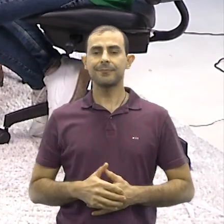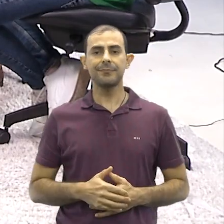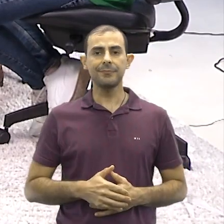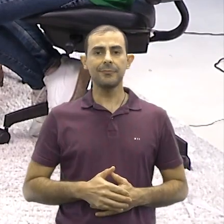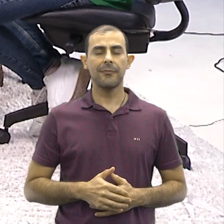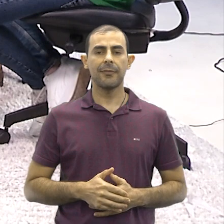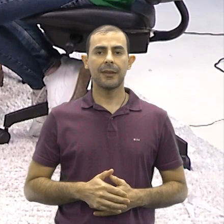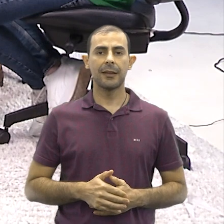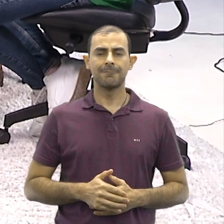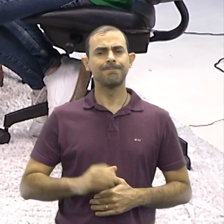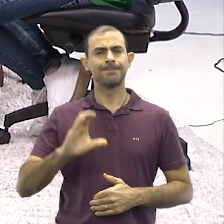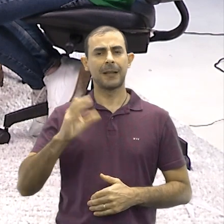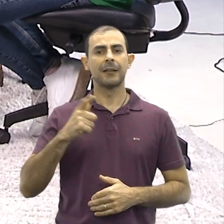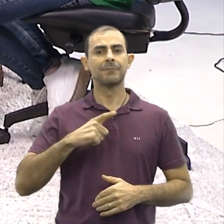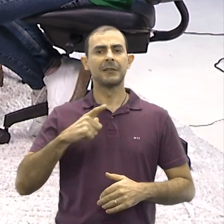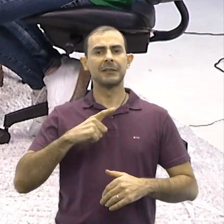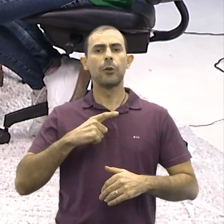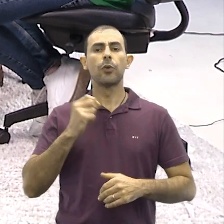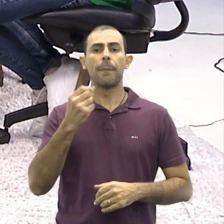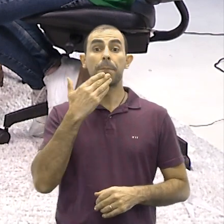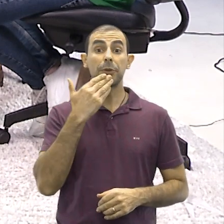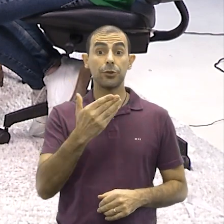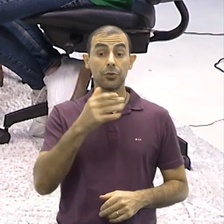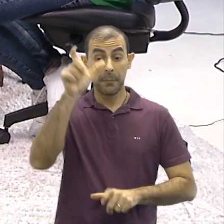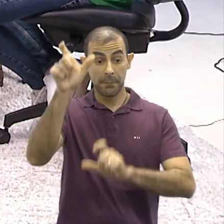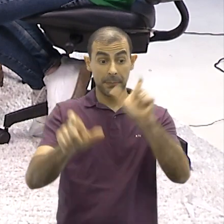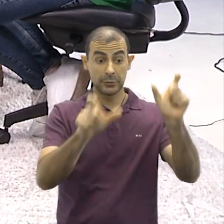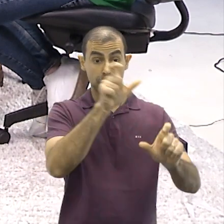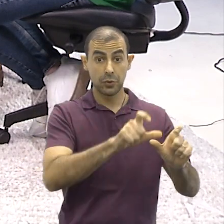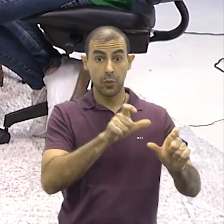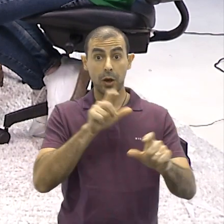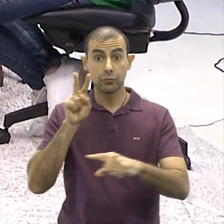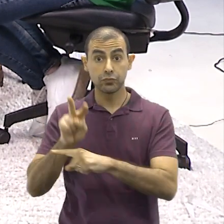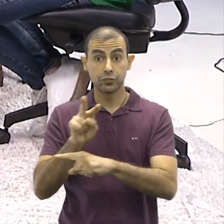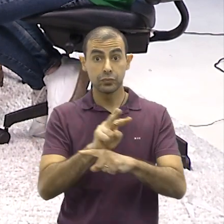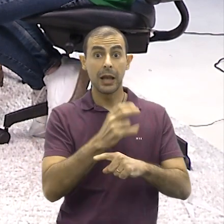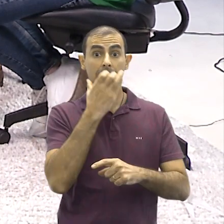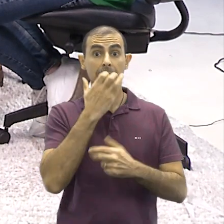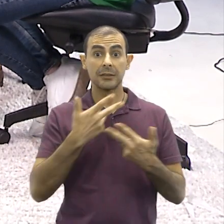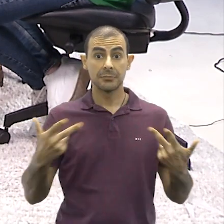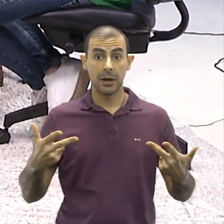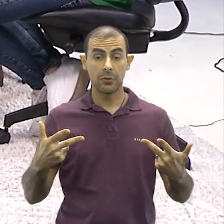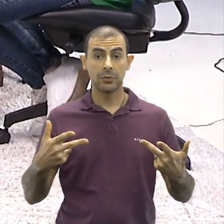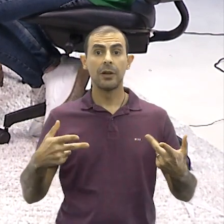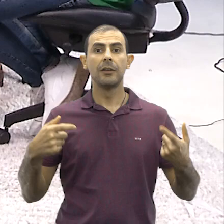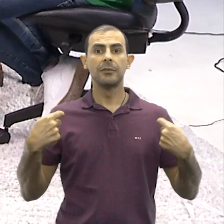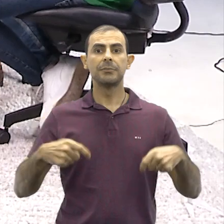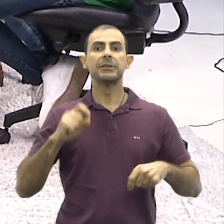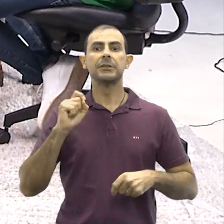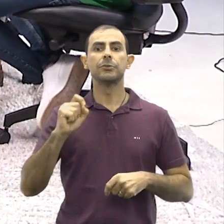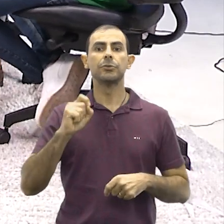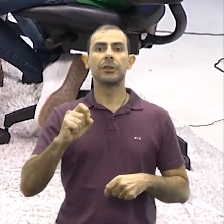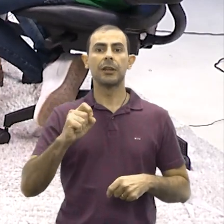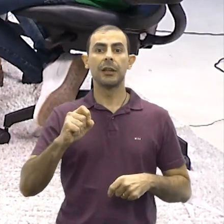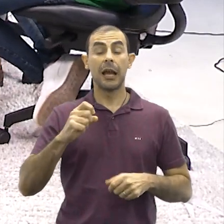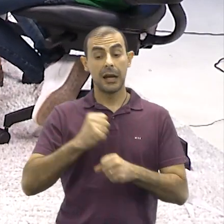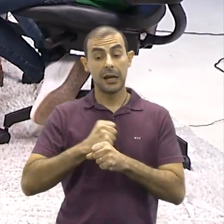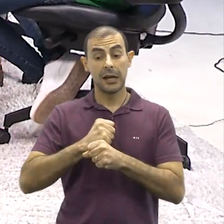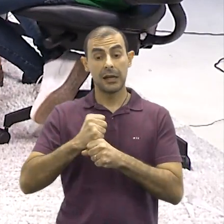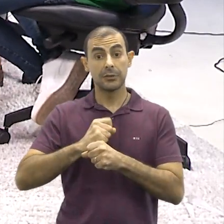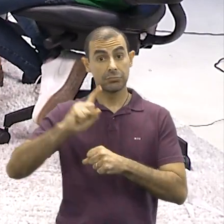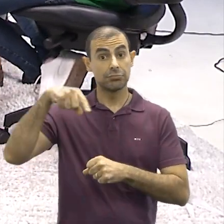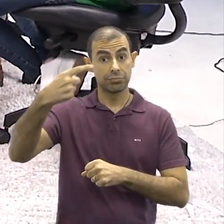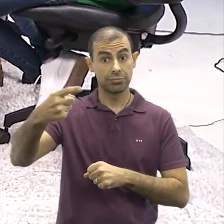favor? Claro, fica aí um pedido, na verdade, para aqueles tutores que não têm esse olhar atencioso ao animal. Isso é um novo ano, uma virada de